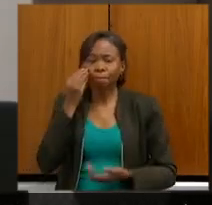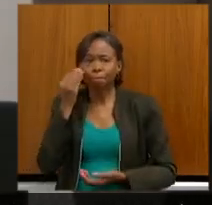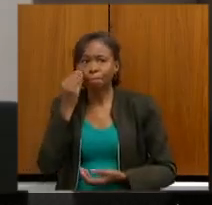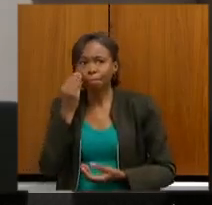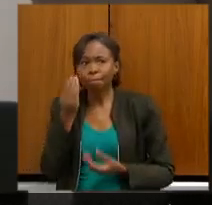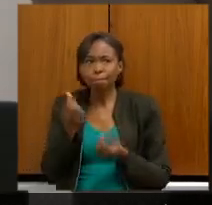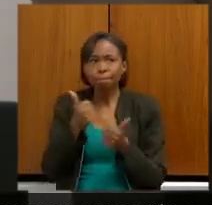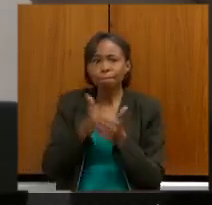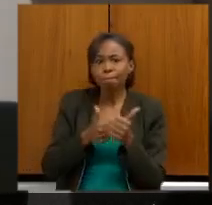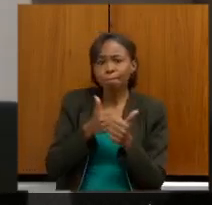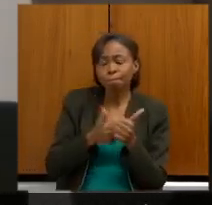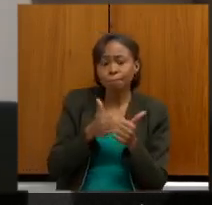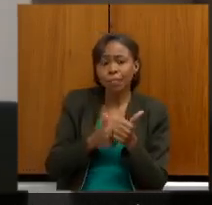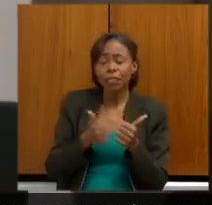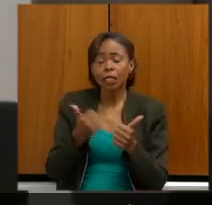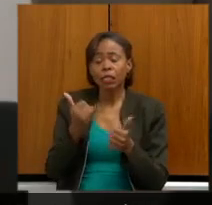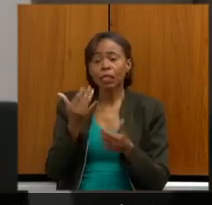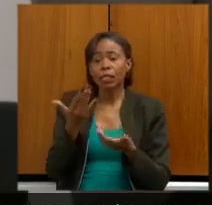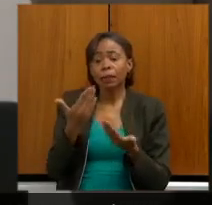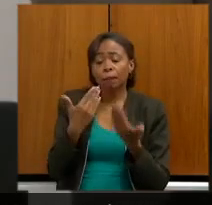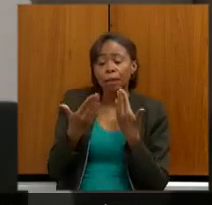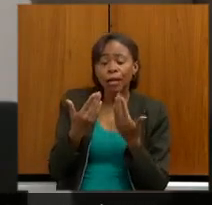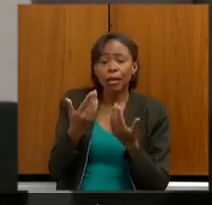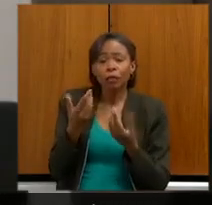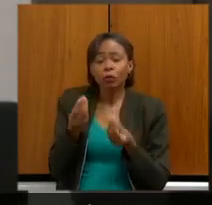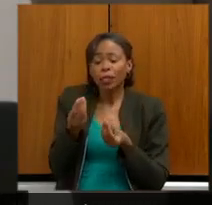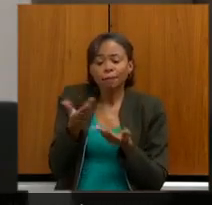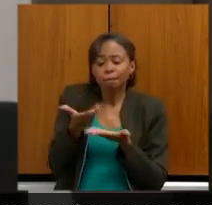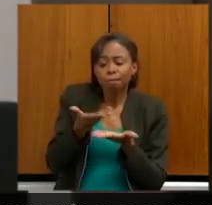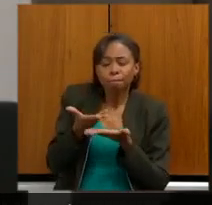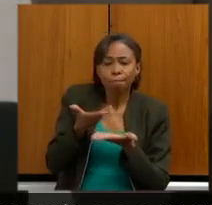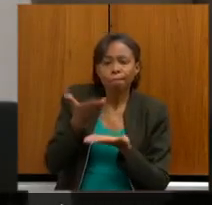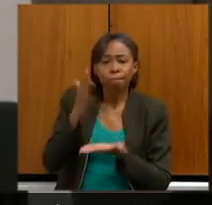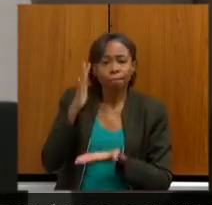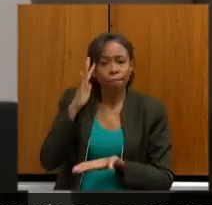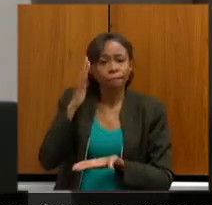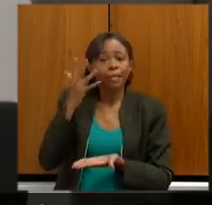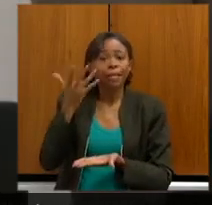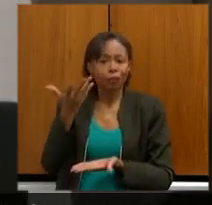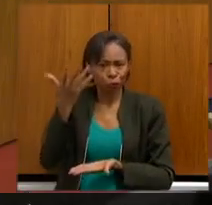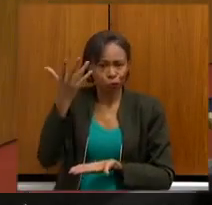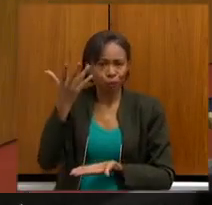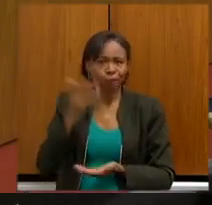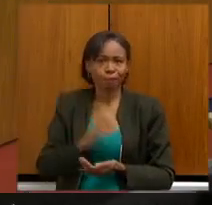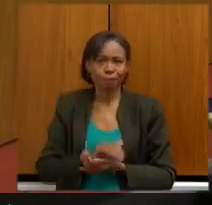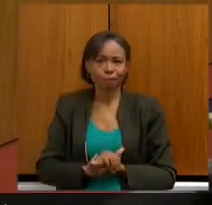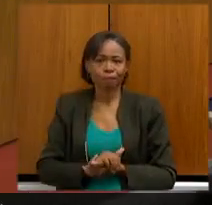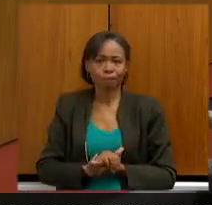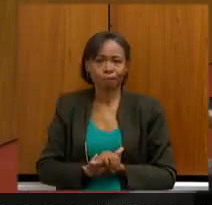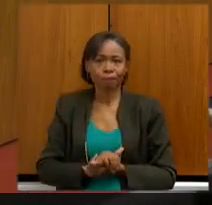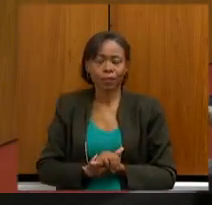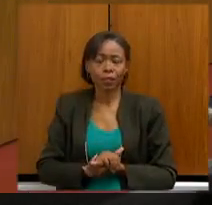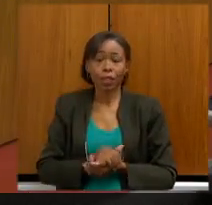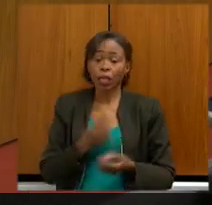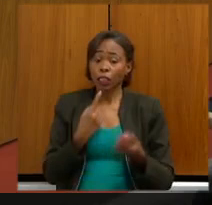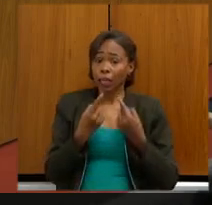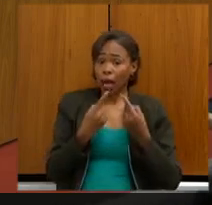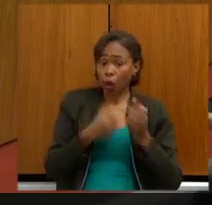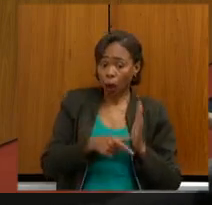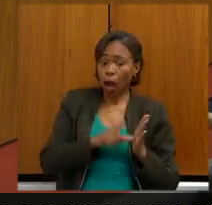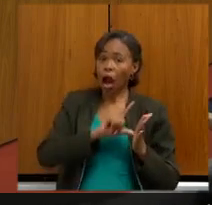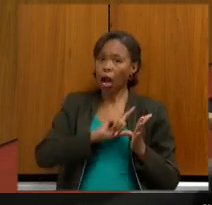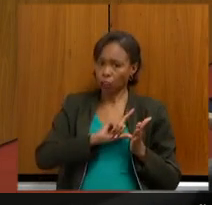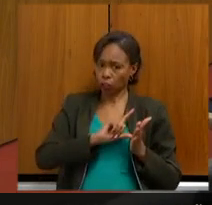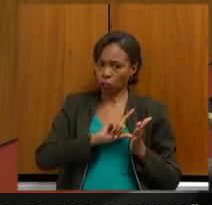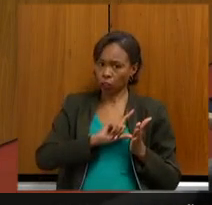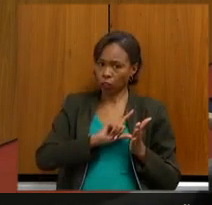mediação que passa assim pelo diálogo é o que antecede as ações